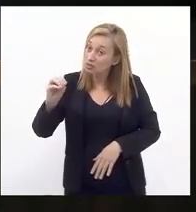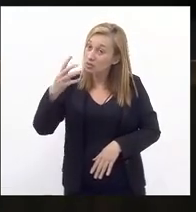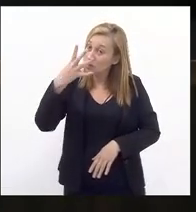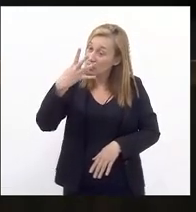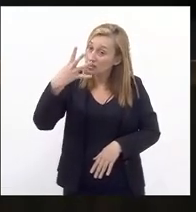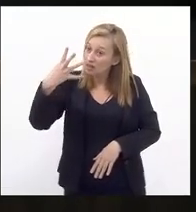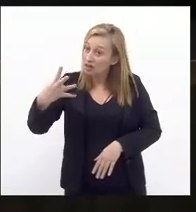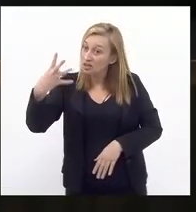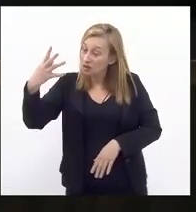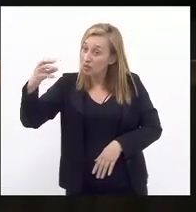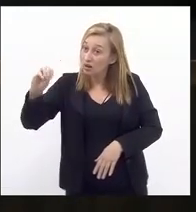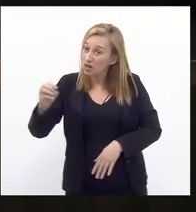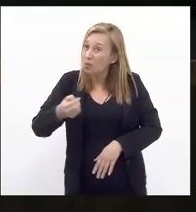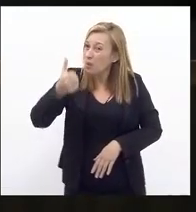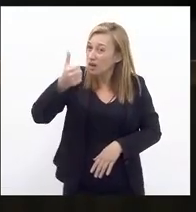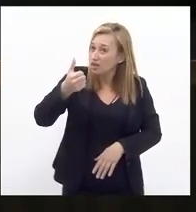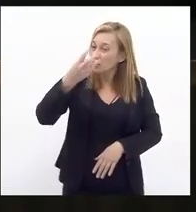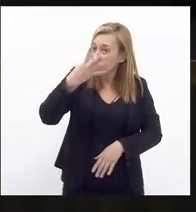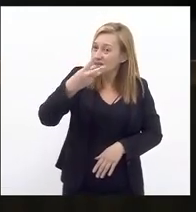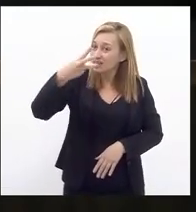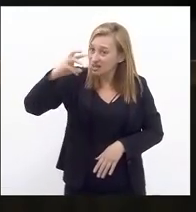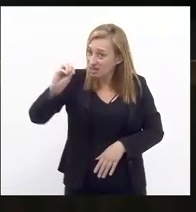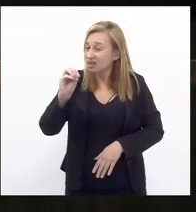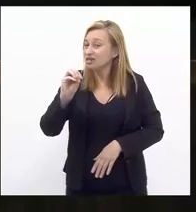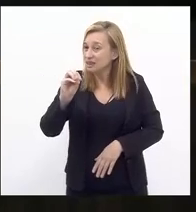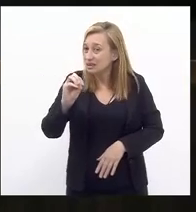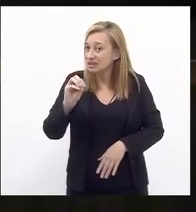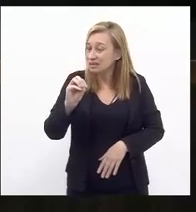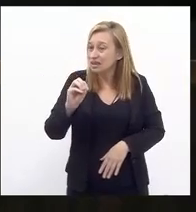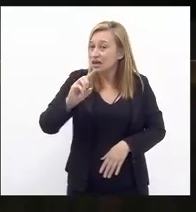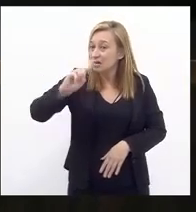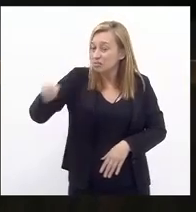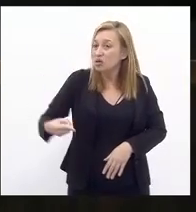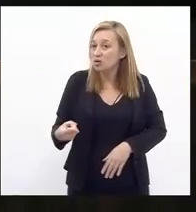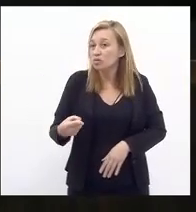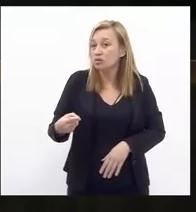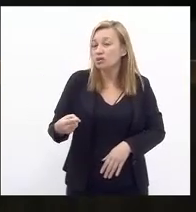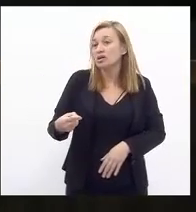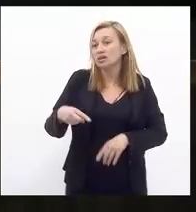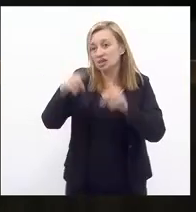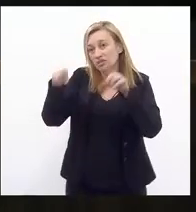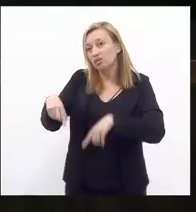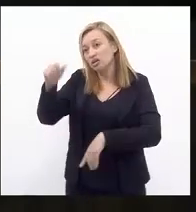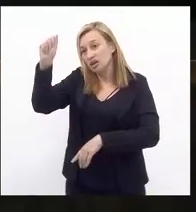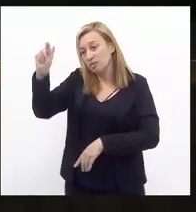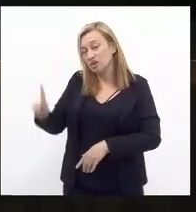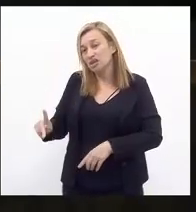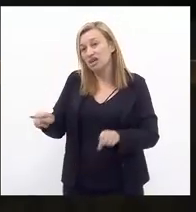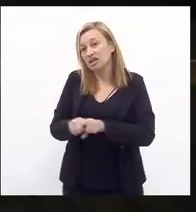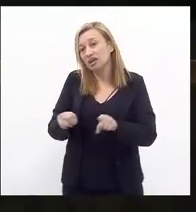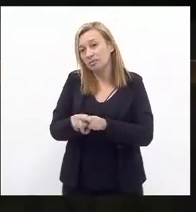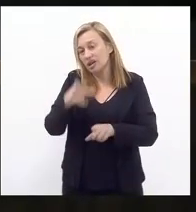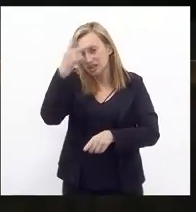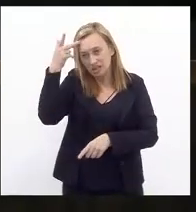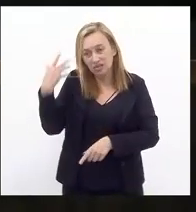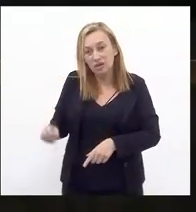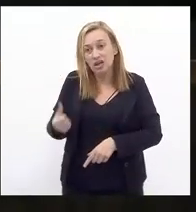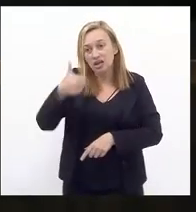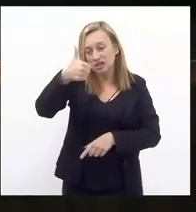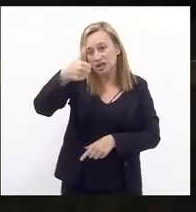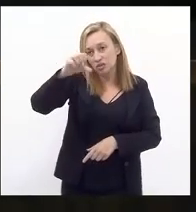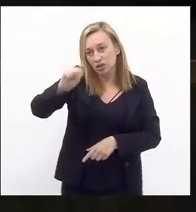440 Na verdade quase 430 mil servidores aposentados e pensionistas dos